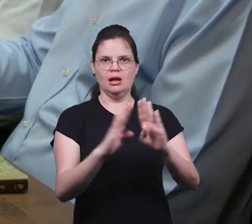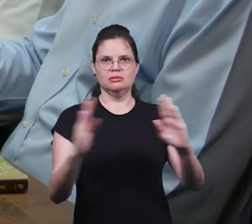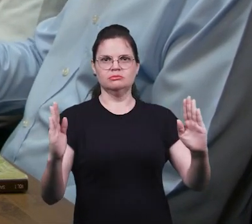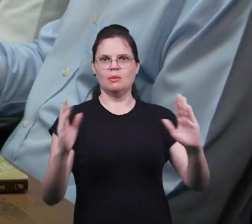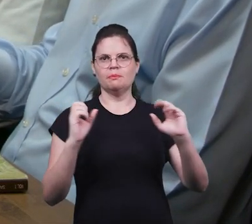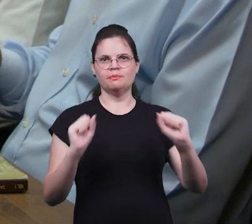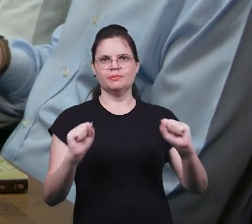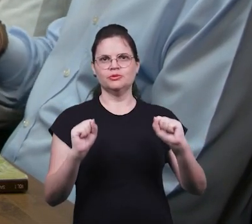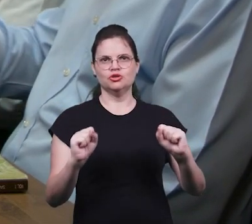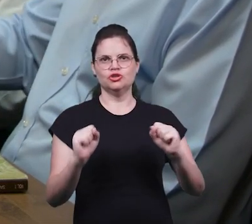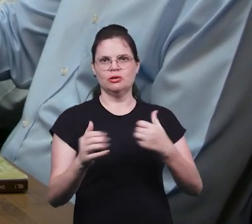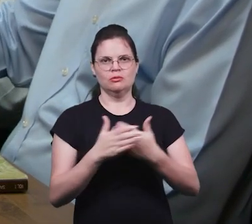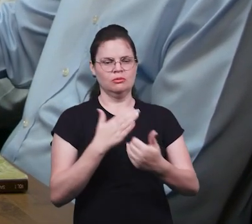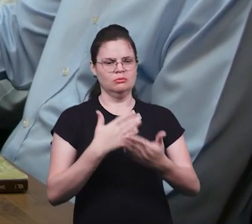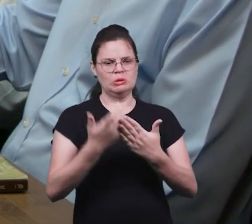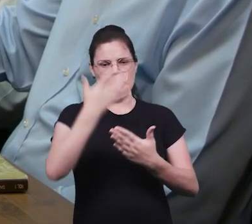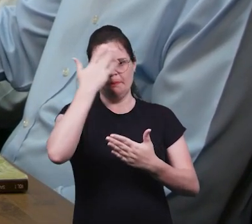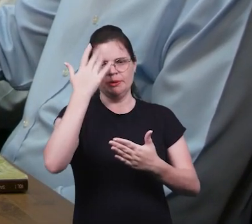entrar qualquer um.